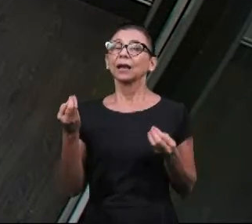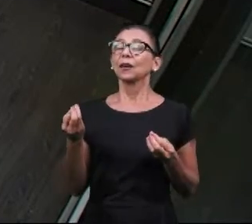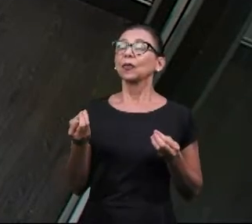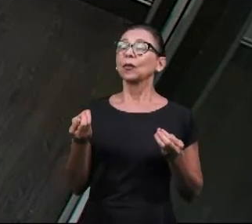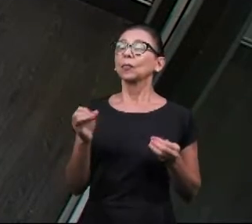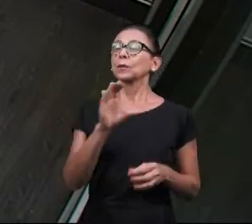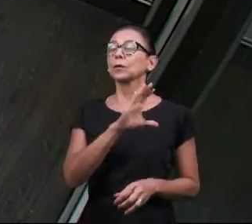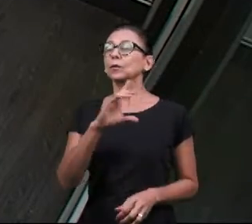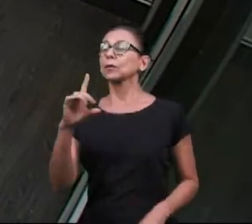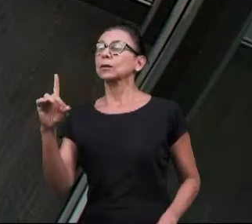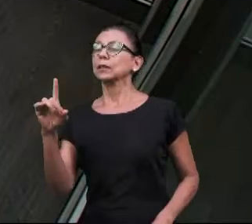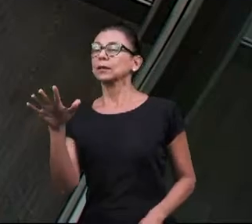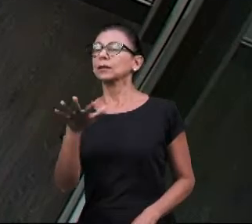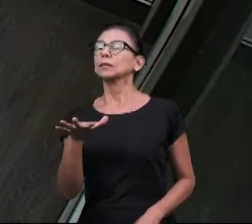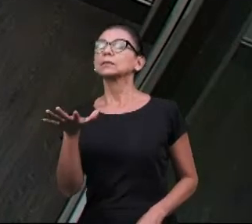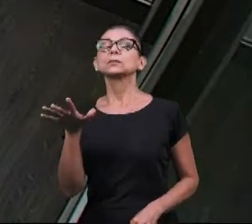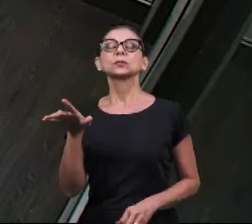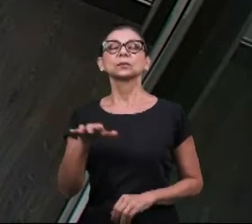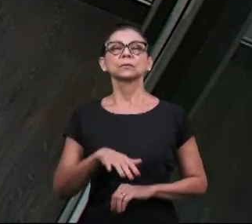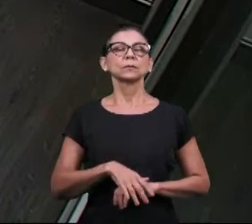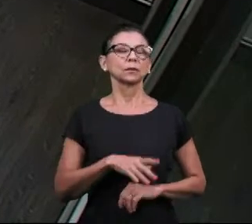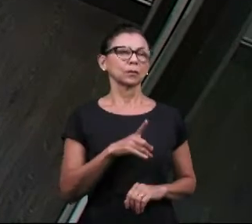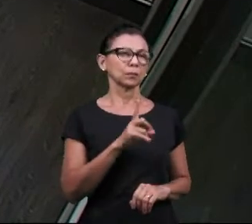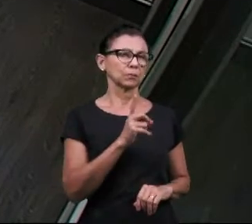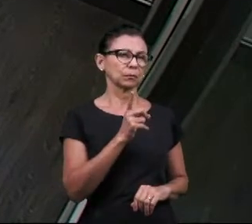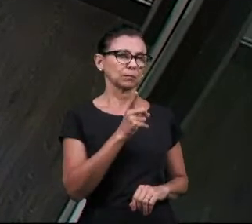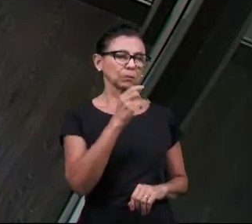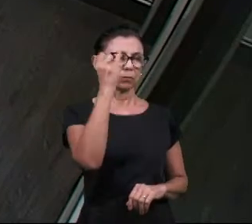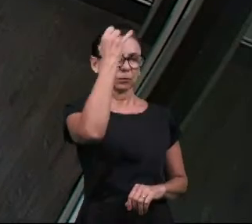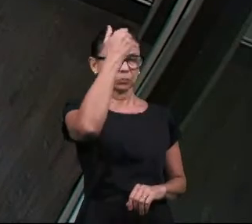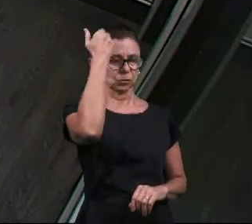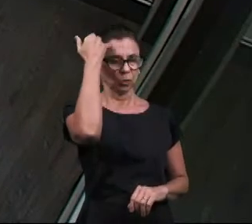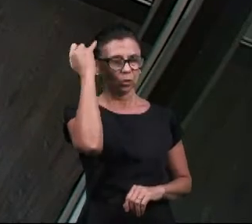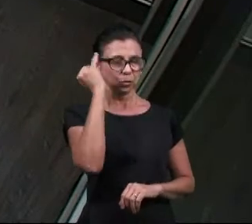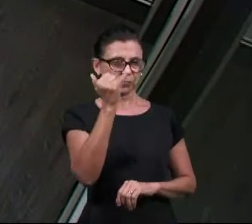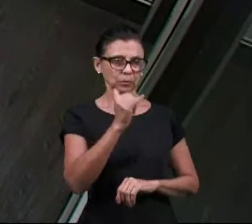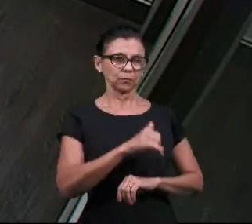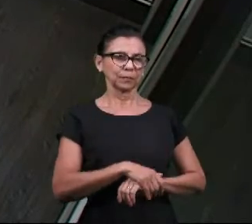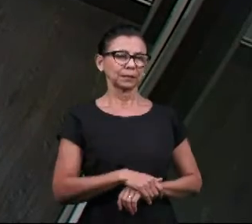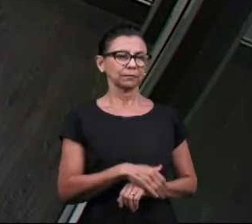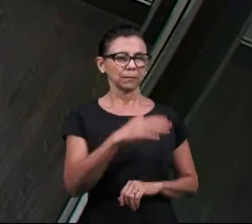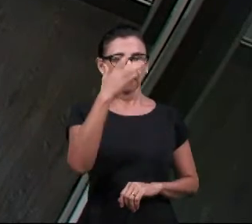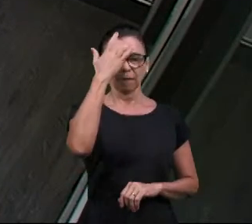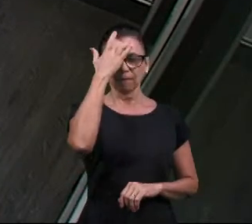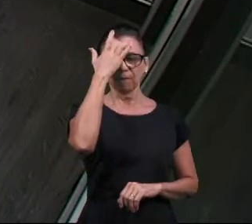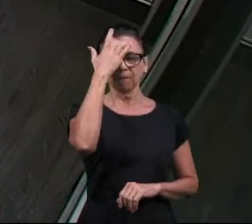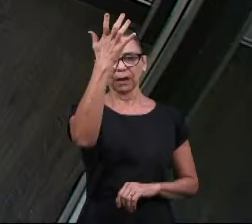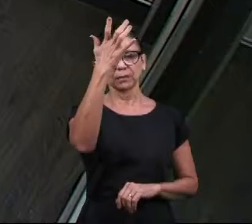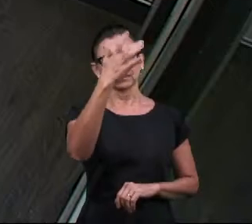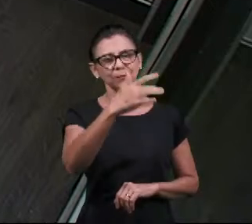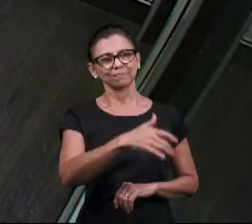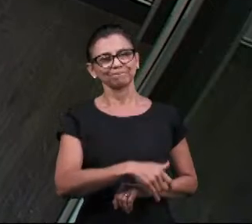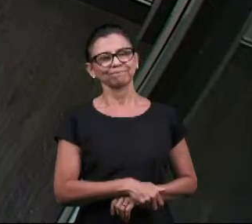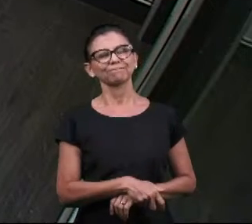coordenar esse lugar, aquela região? Ô Jorge, eu vou te dizer uma coisa. É a coisa mais fácil do mundo.